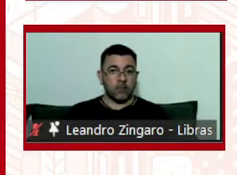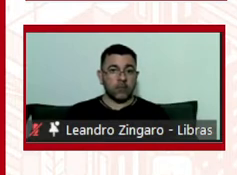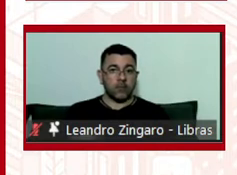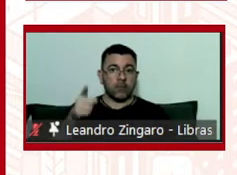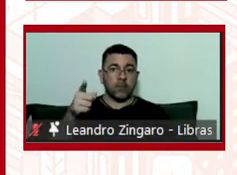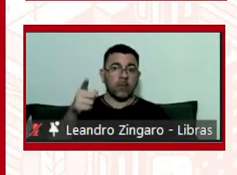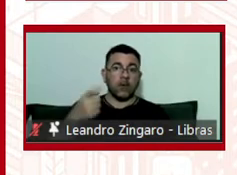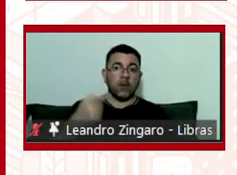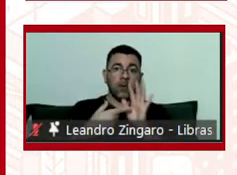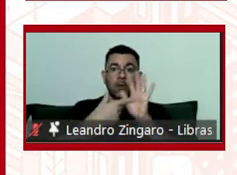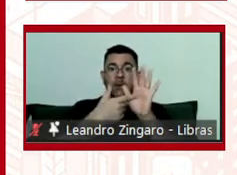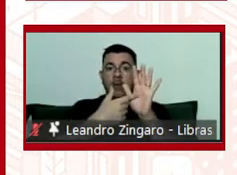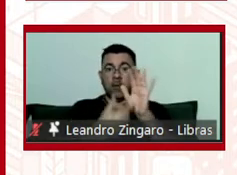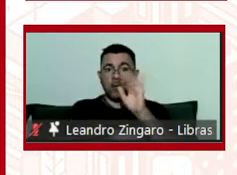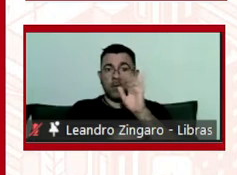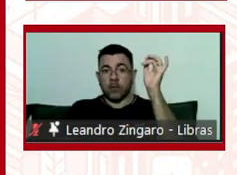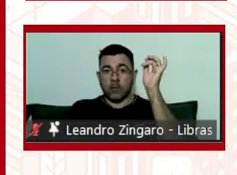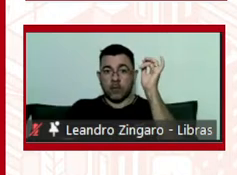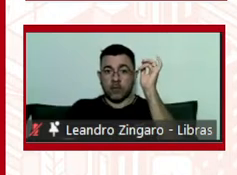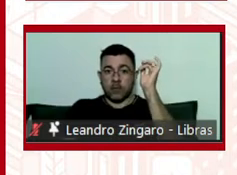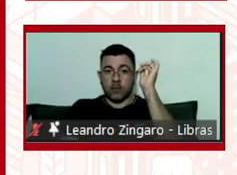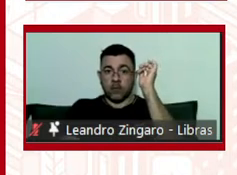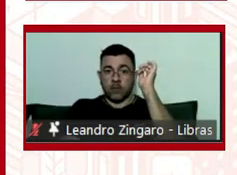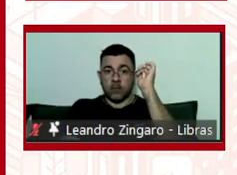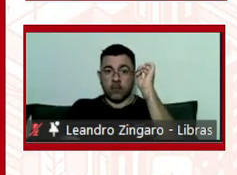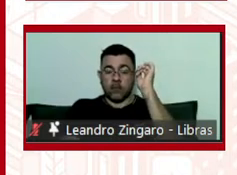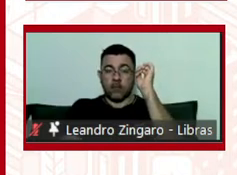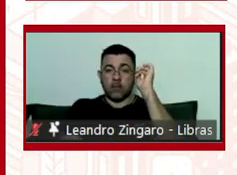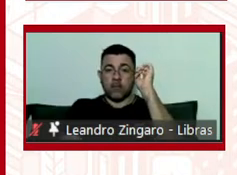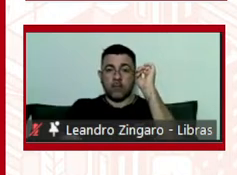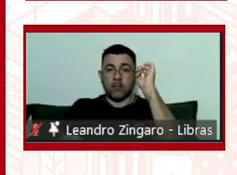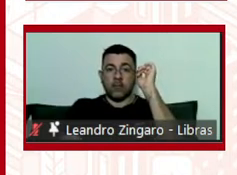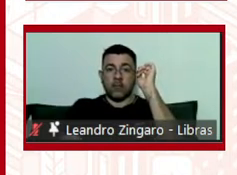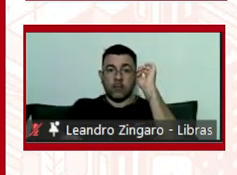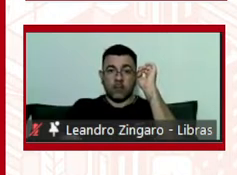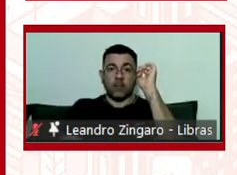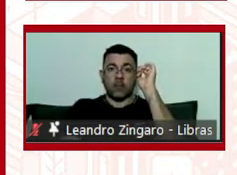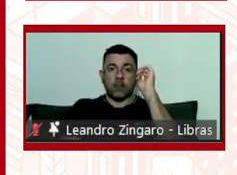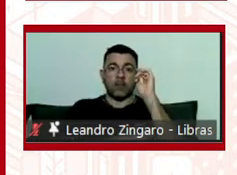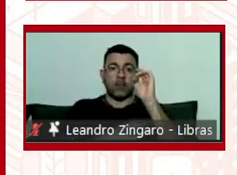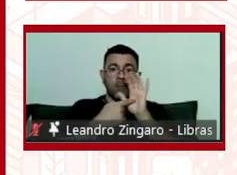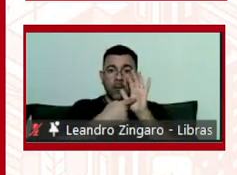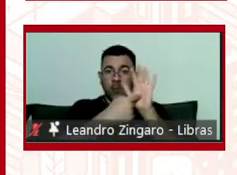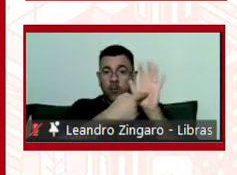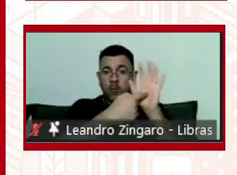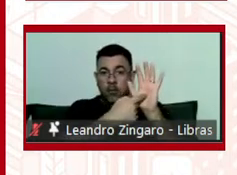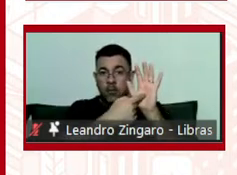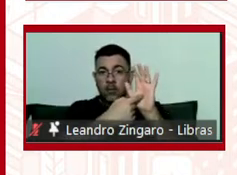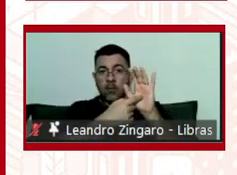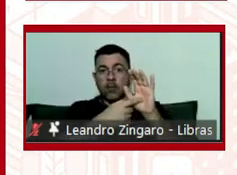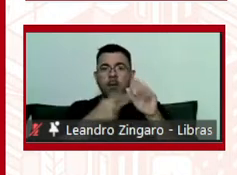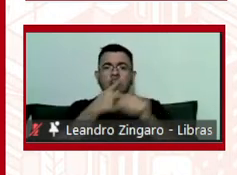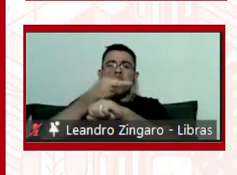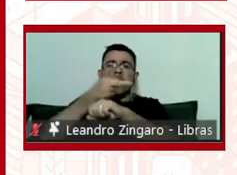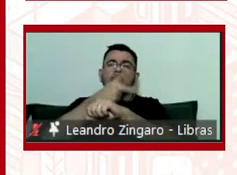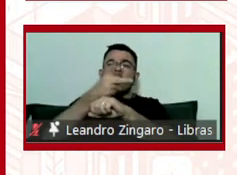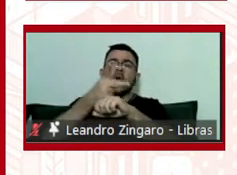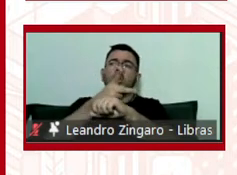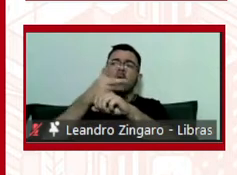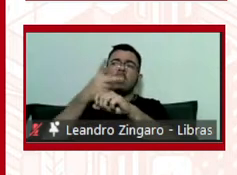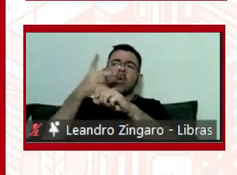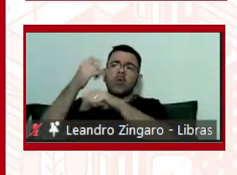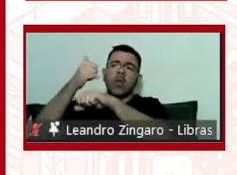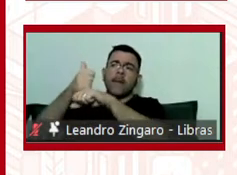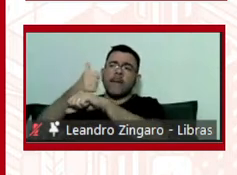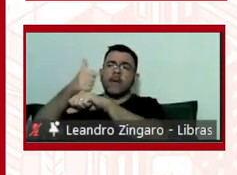ó Rafael Olá Rafael Rafael está precisando contratar uma pessoa com seu perfil profissional caso tenha interesse clique no